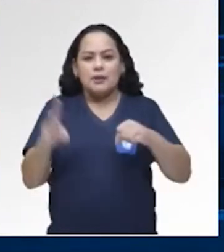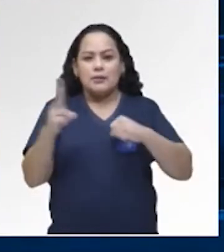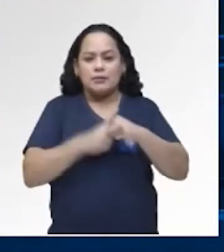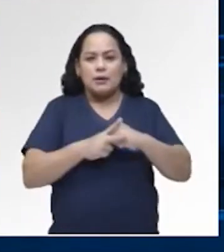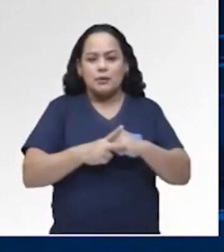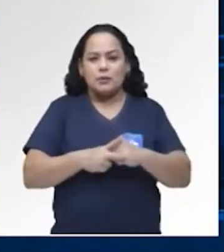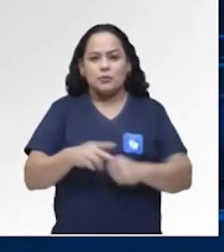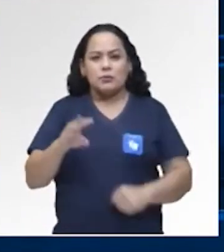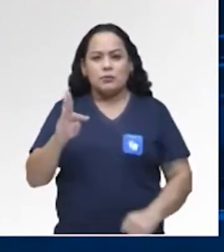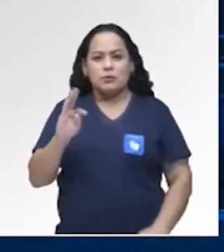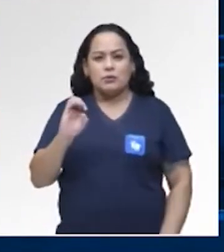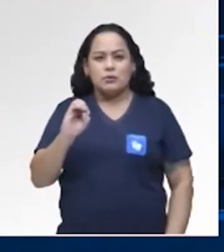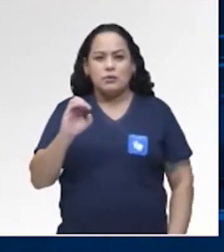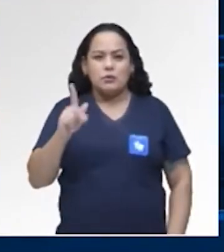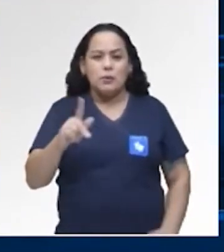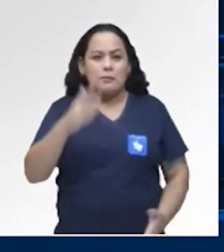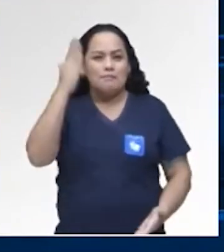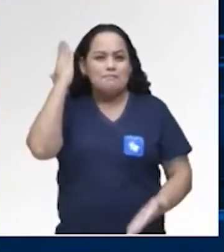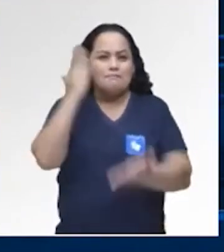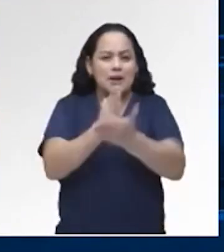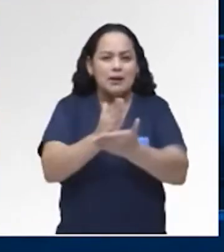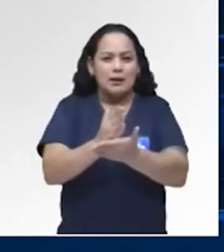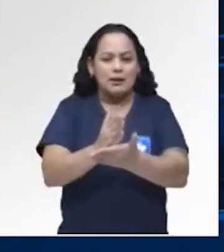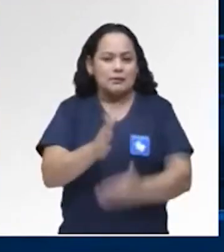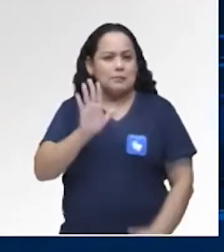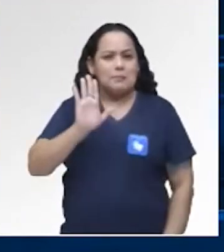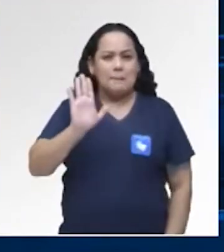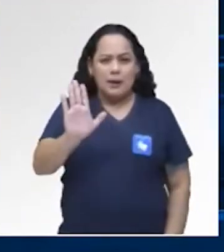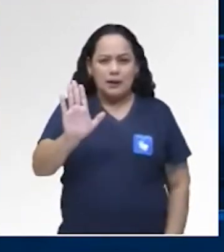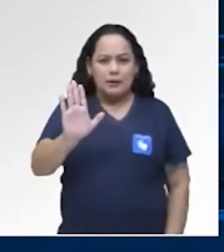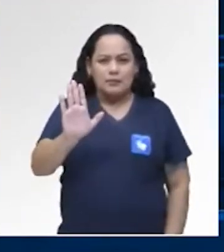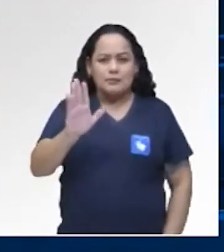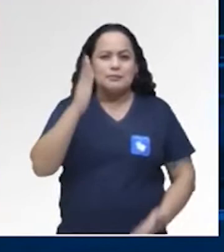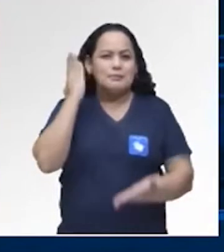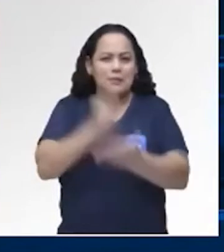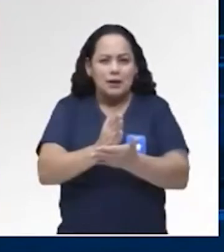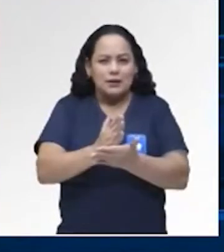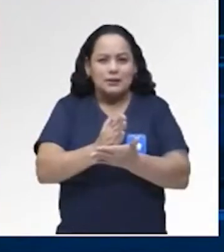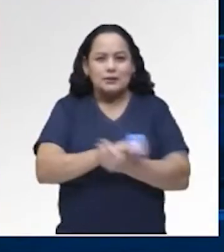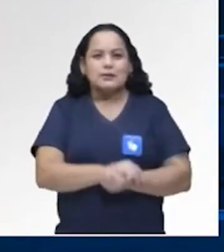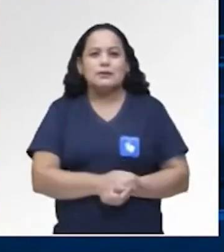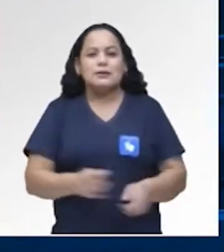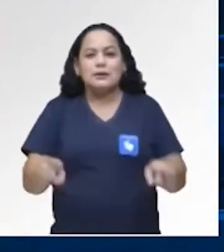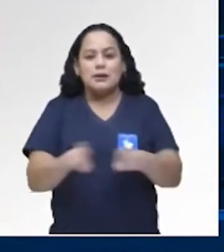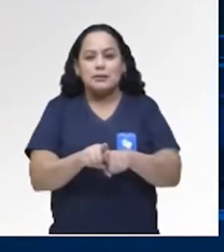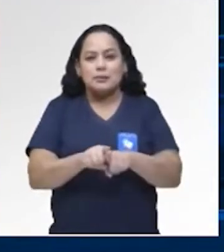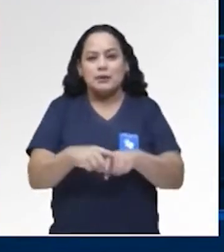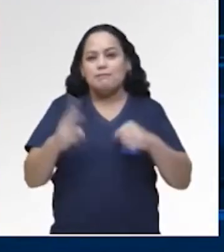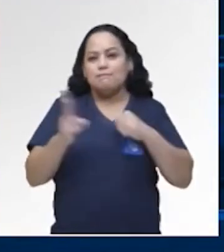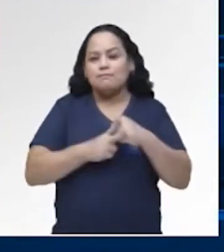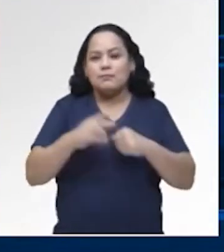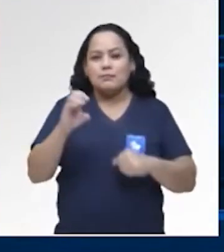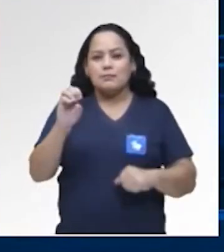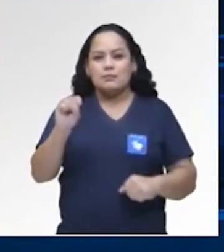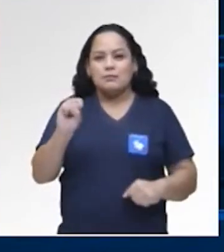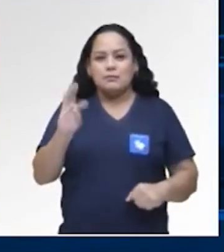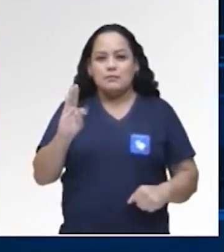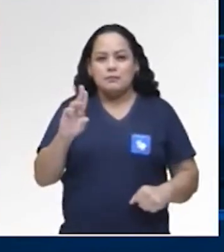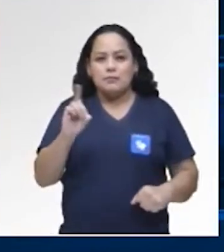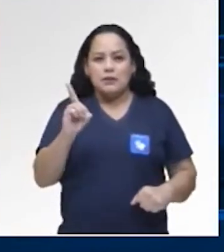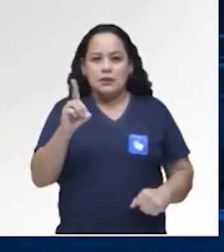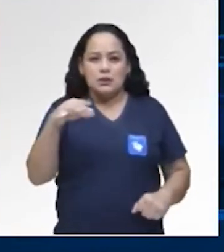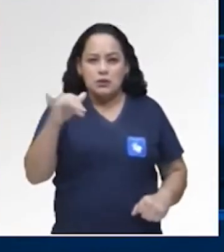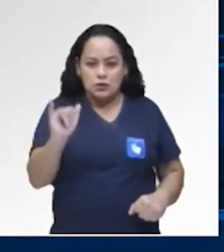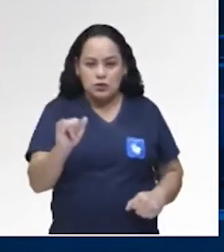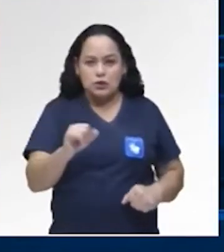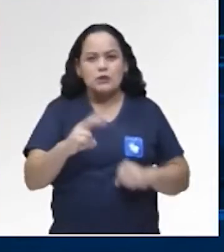stop, stop, que é parar, stop, parar. Aí o verbo study, study, que é